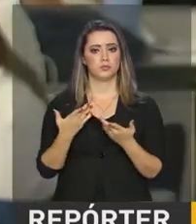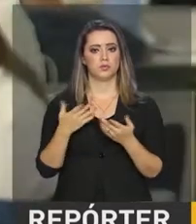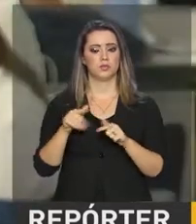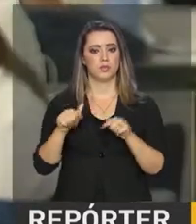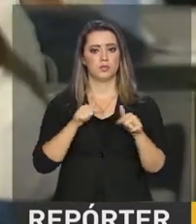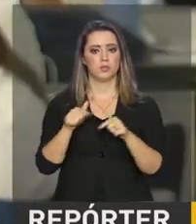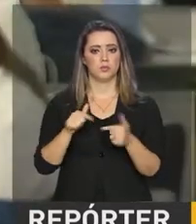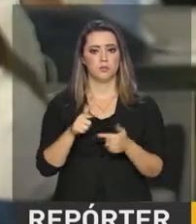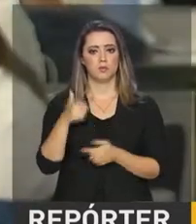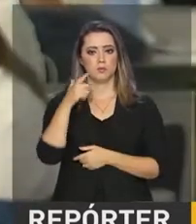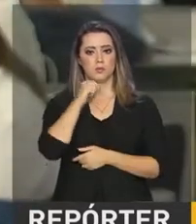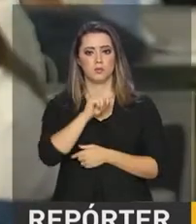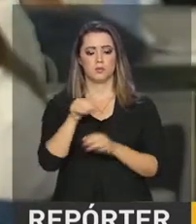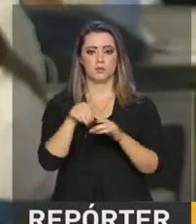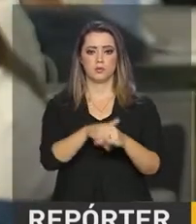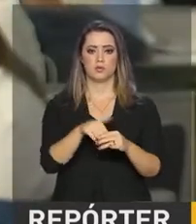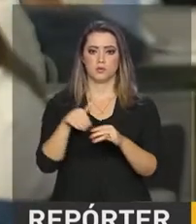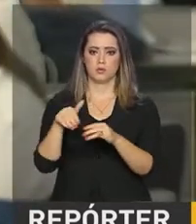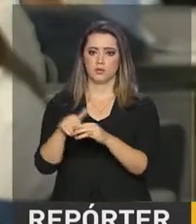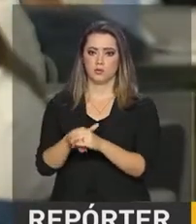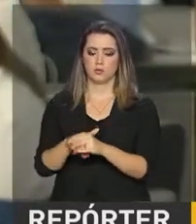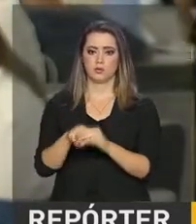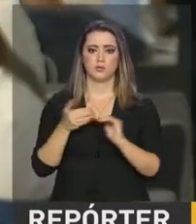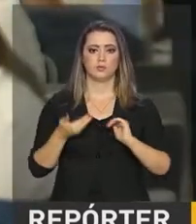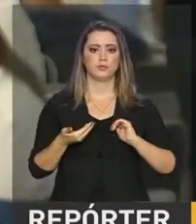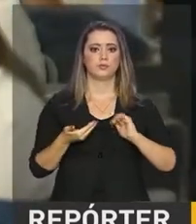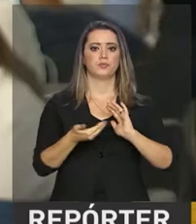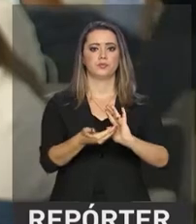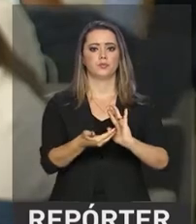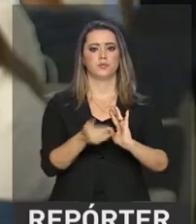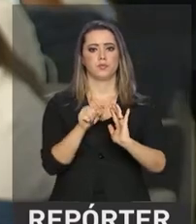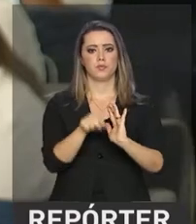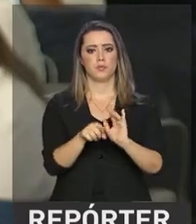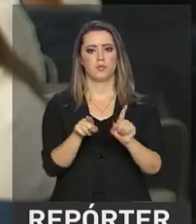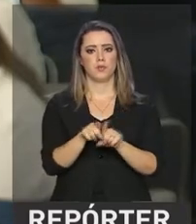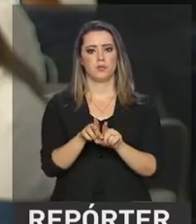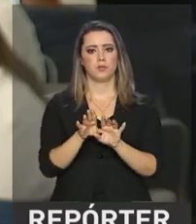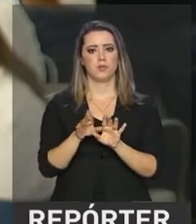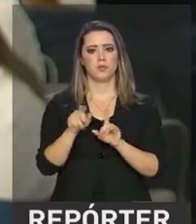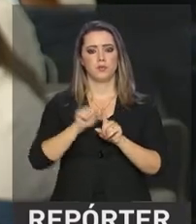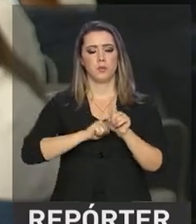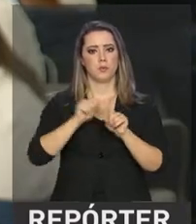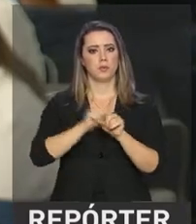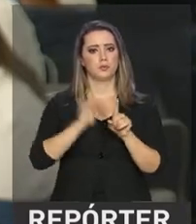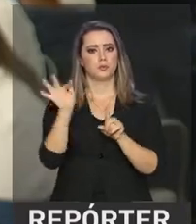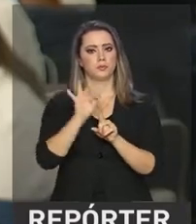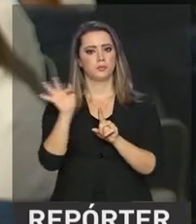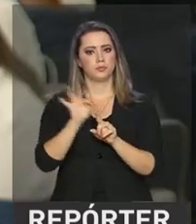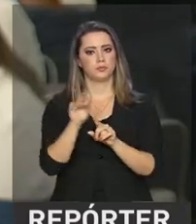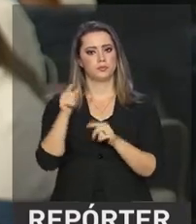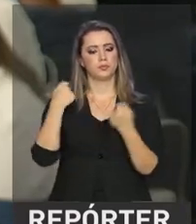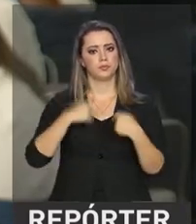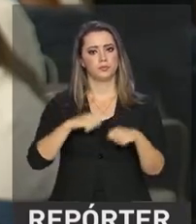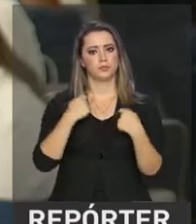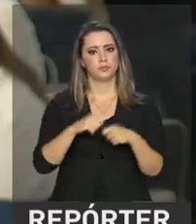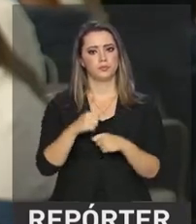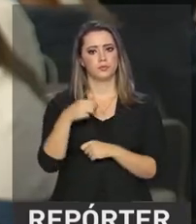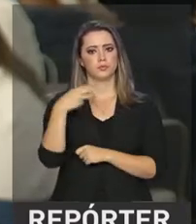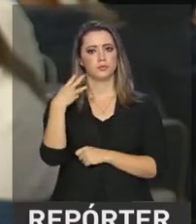votar a reforma da Previdência no plenário da Câmara dos Deputados ainda no mês de fevereiro. São